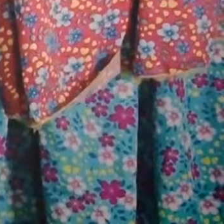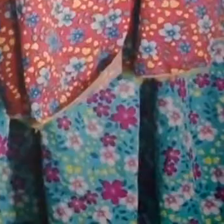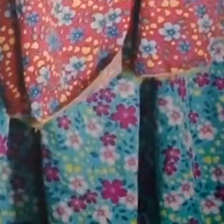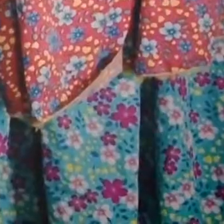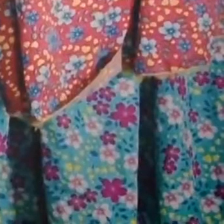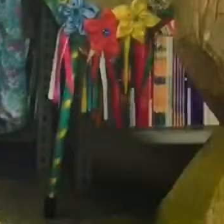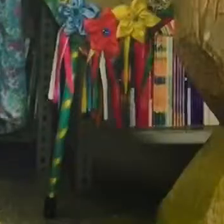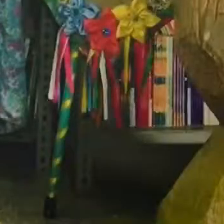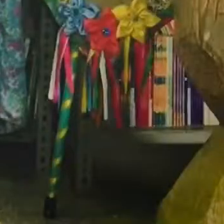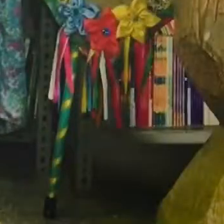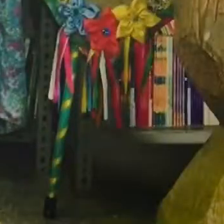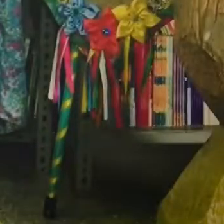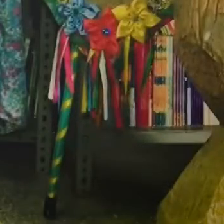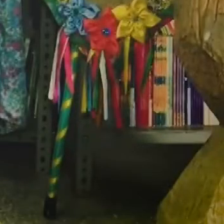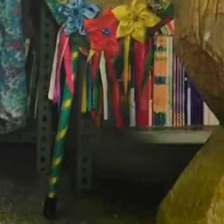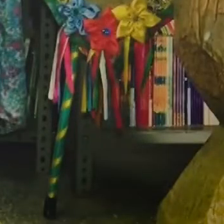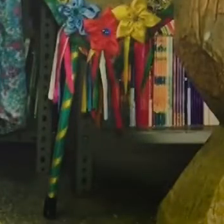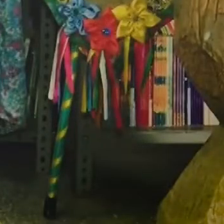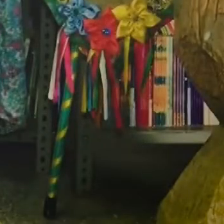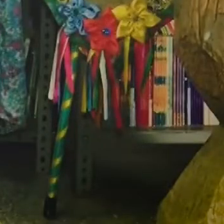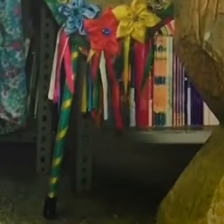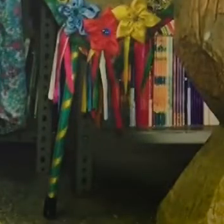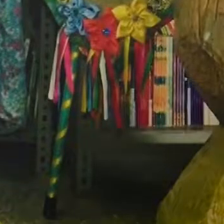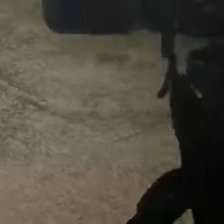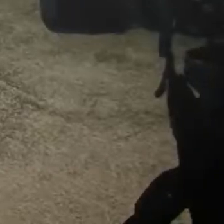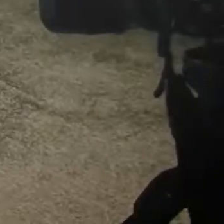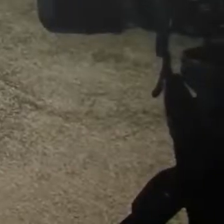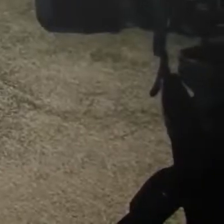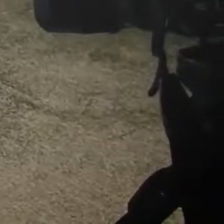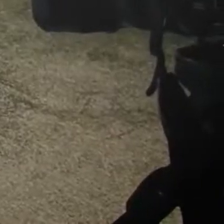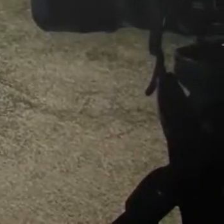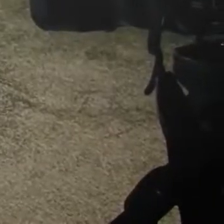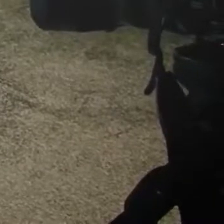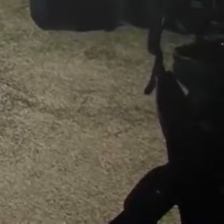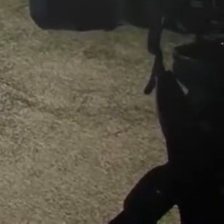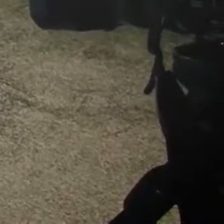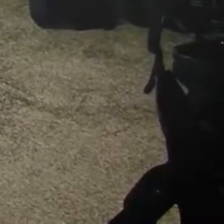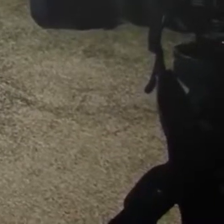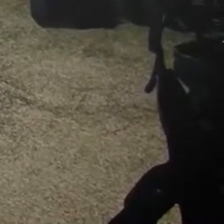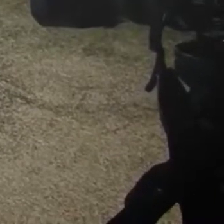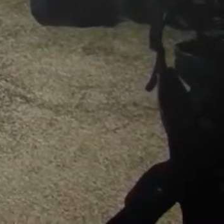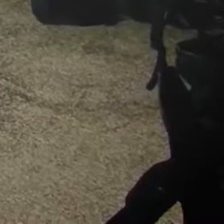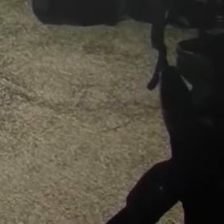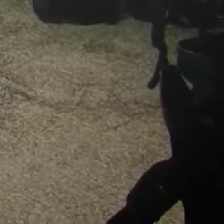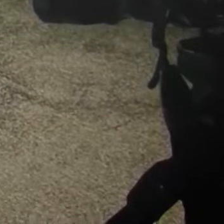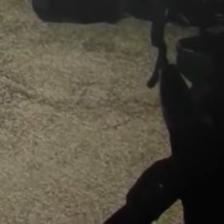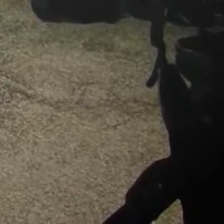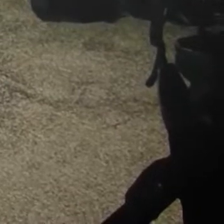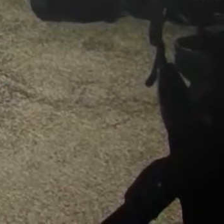do século, né? Ser mestre é dar valor à nossa cultura. Eu vou deixar para meus filhos, meus netos,